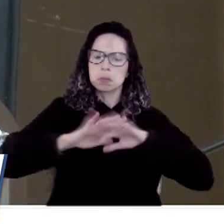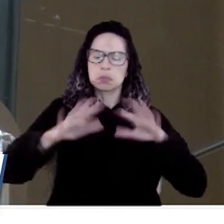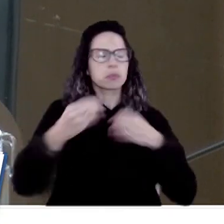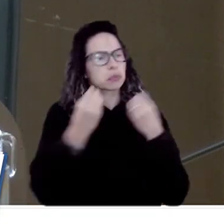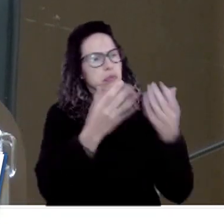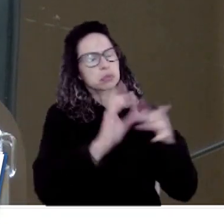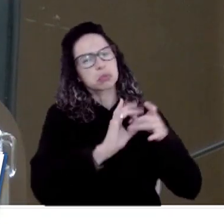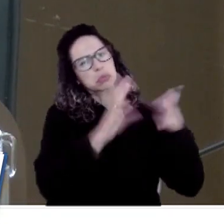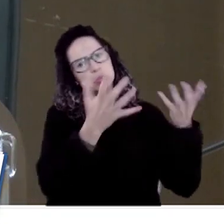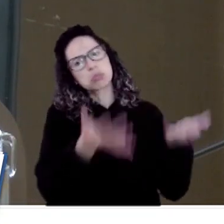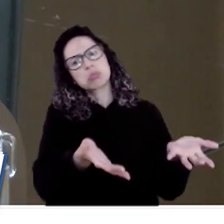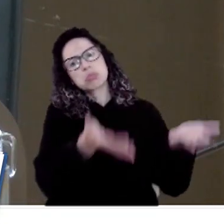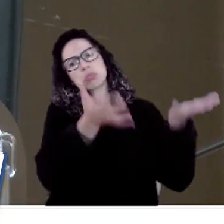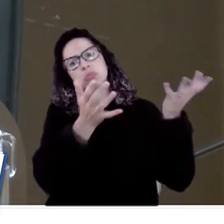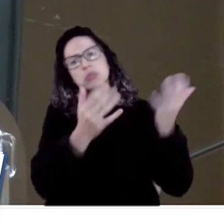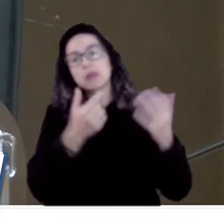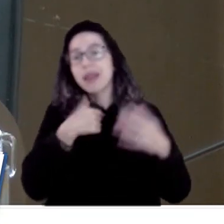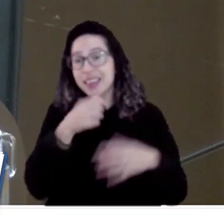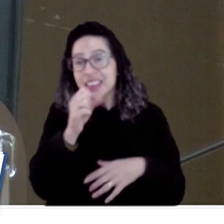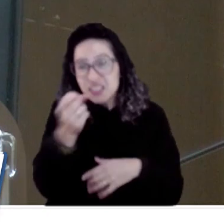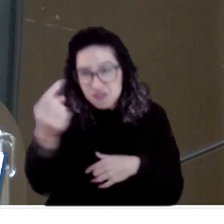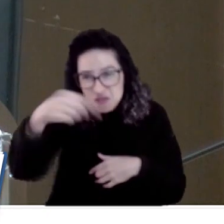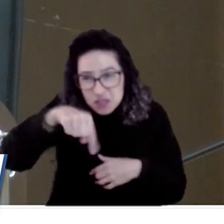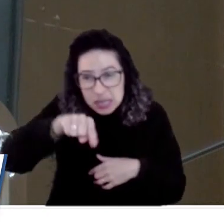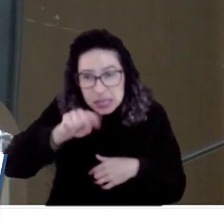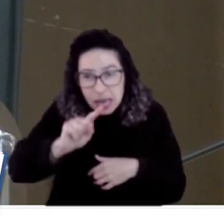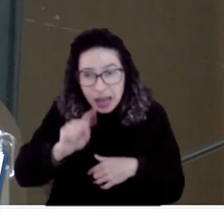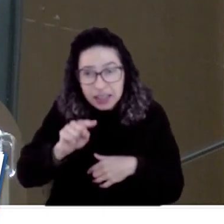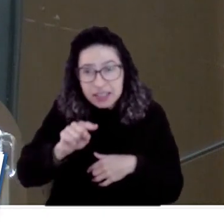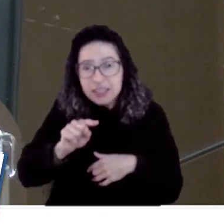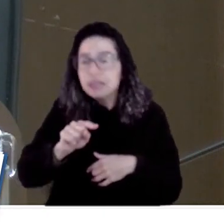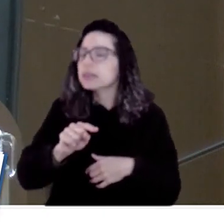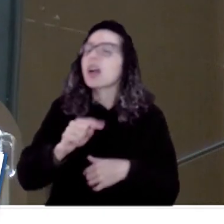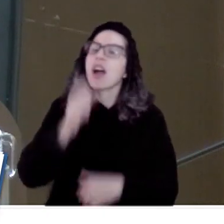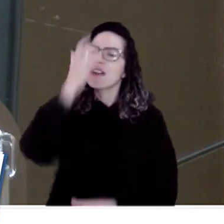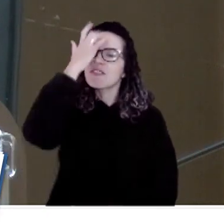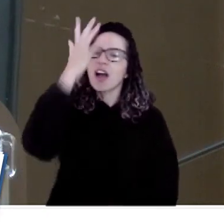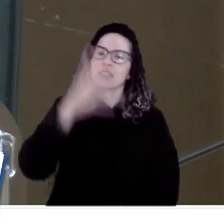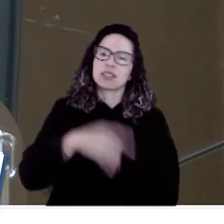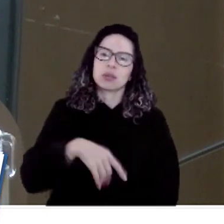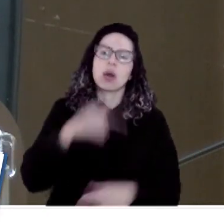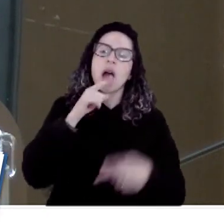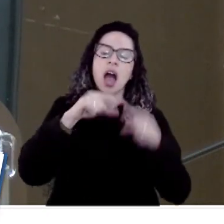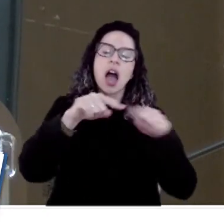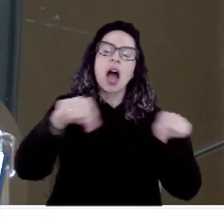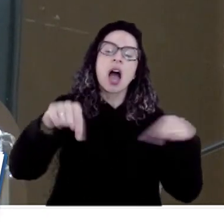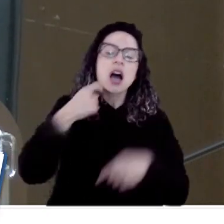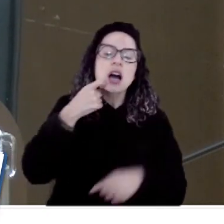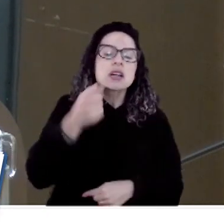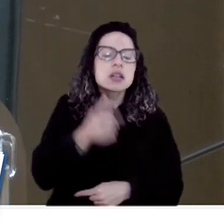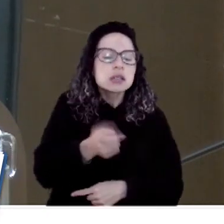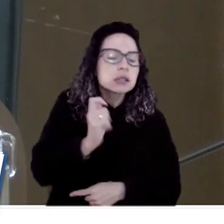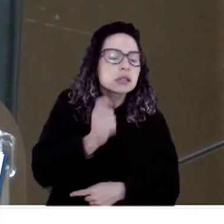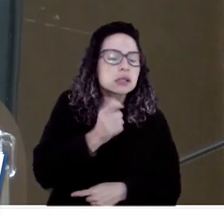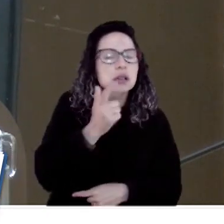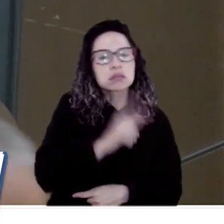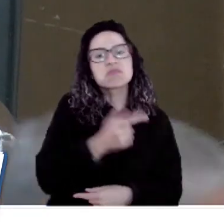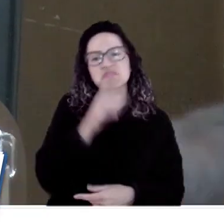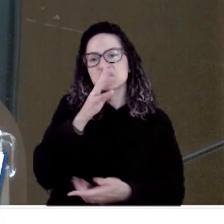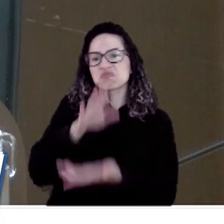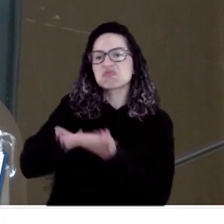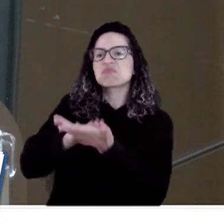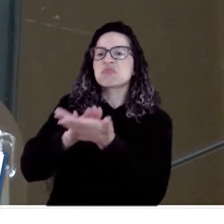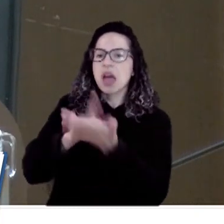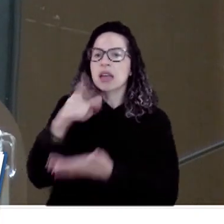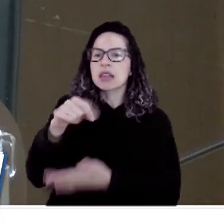que ele precisa. Mas vir pescar dentro do aquário é fácil. É fácil, excelência. Então, assim, parabéns pela fala, e é isso, e amanhã